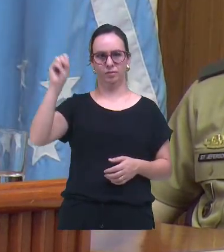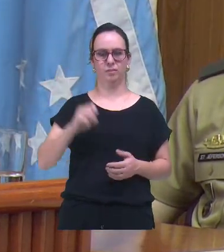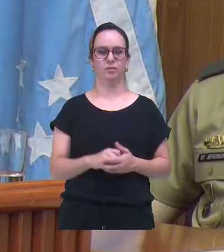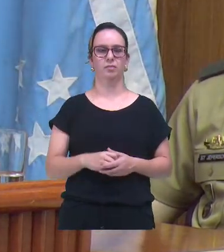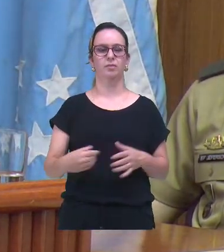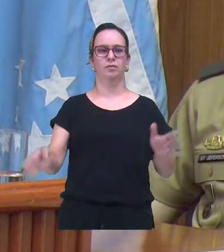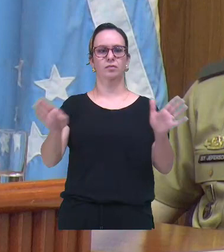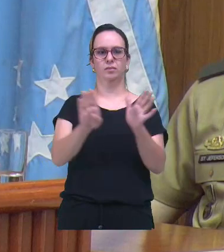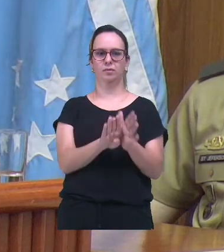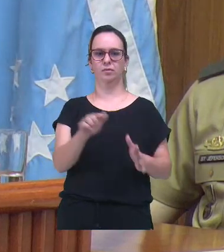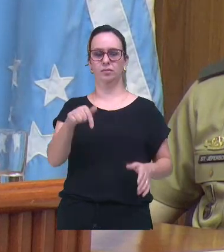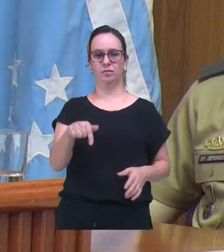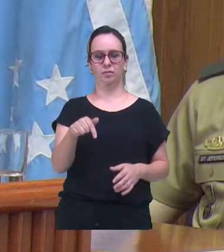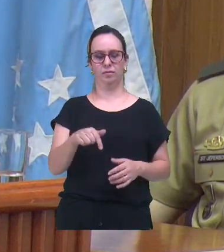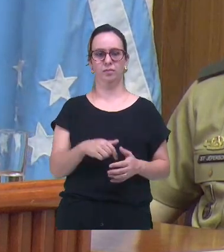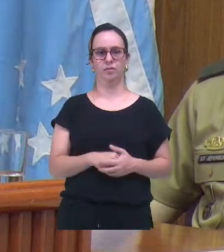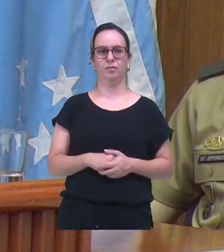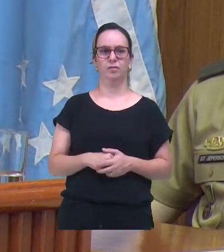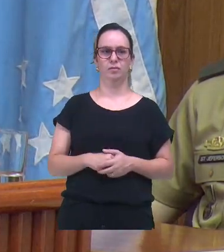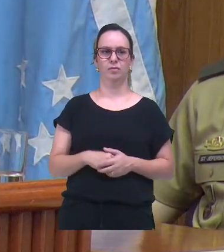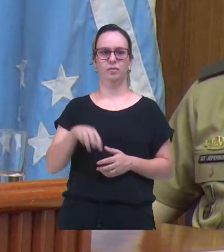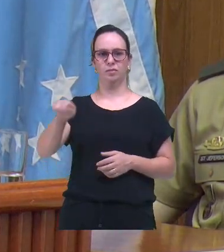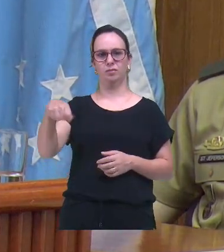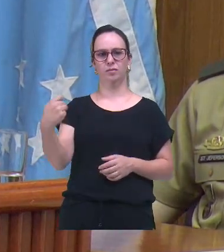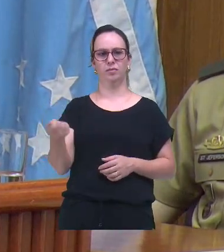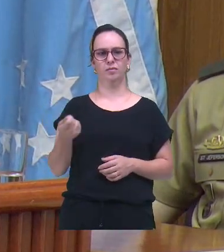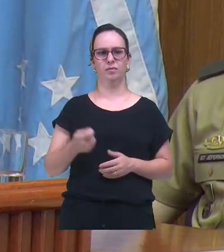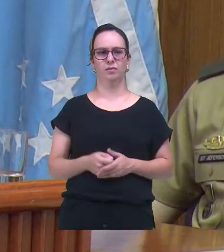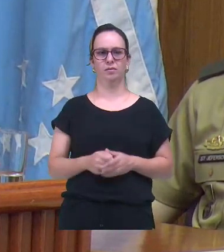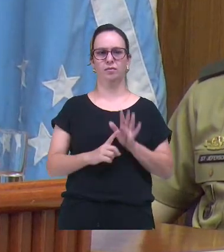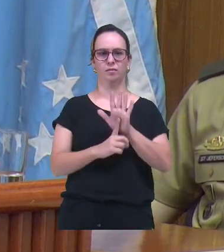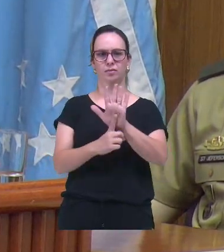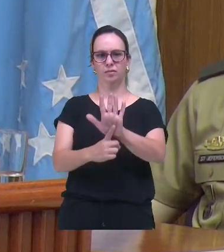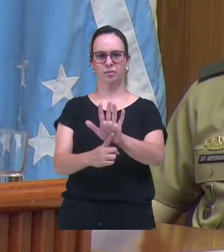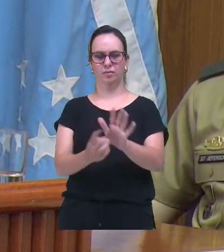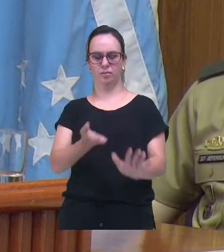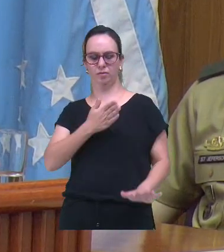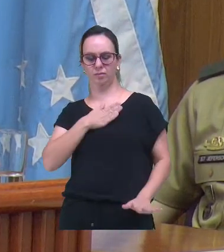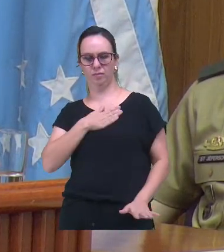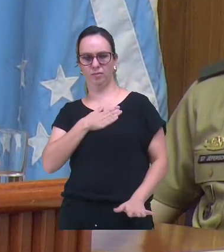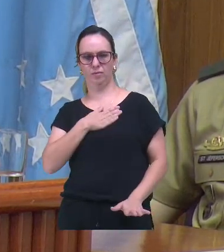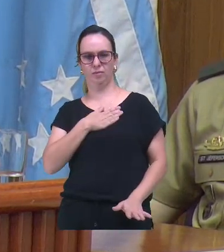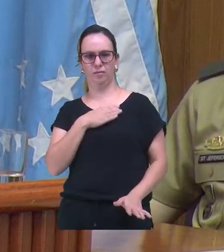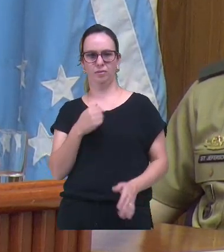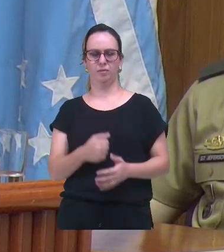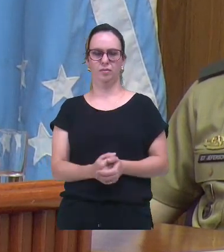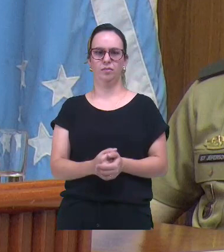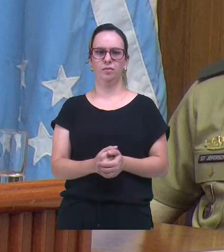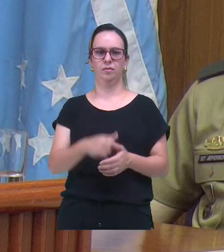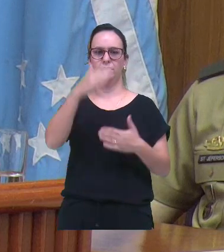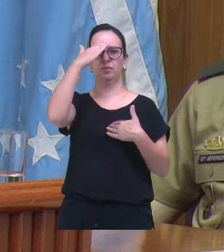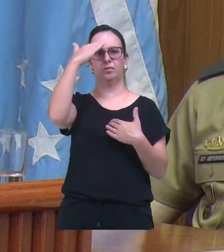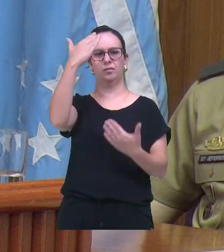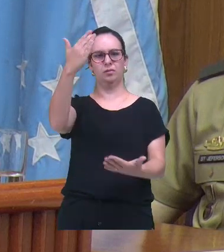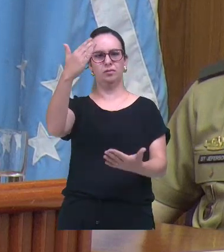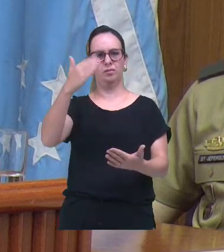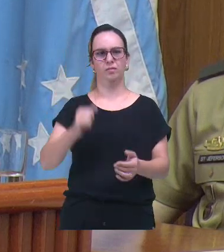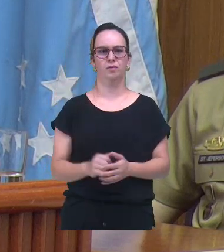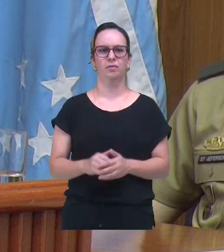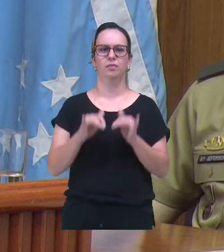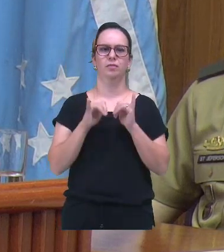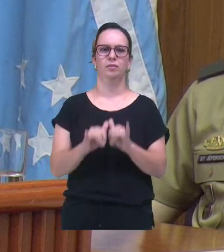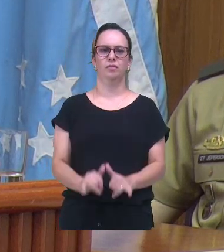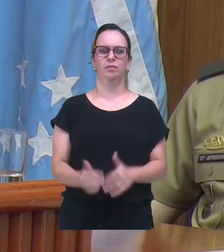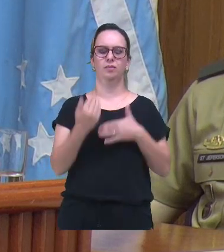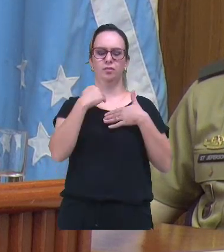essa solenidade, seu gesto representa para mim, uma gratidão que fica